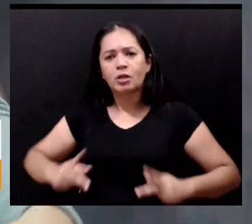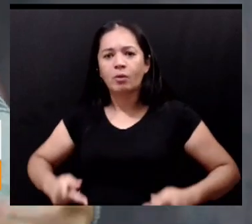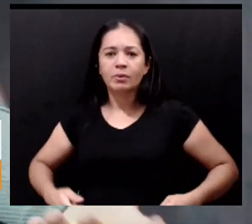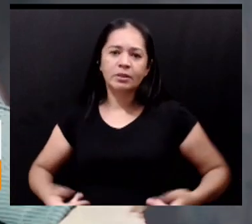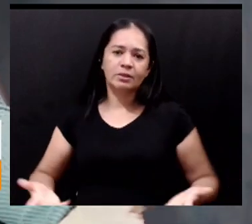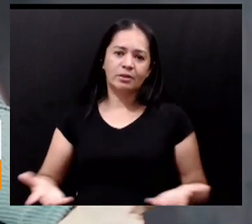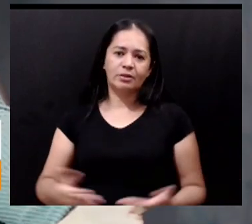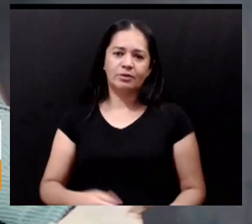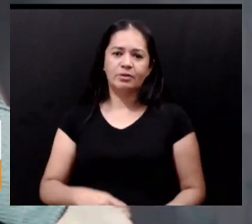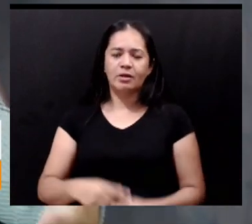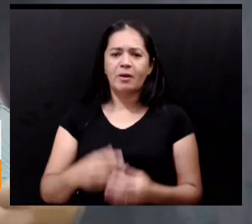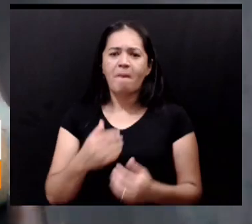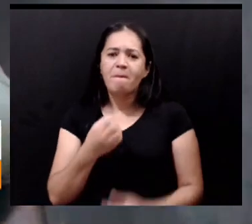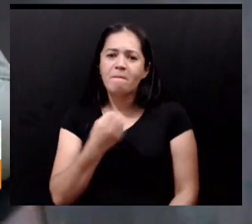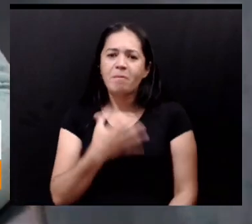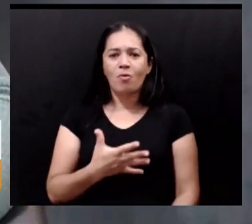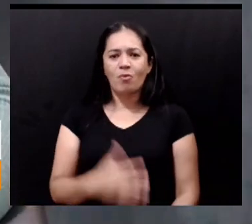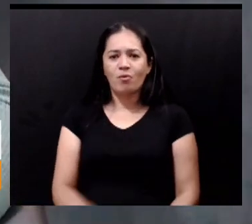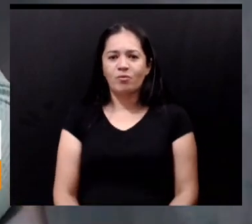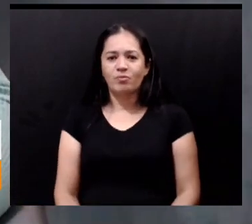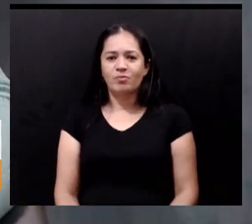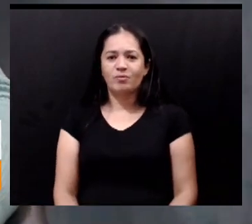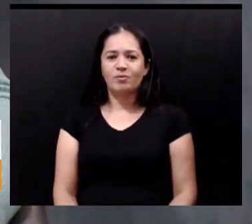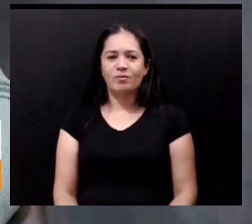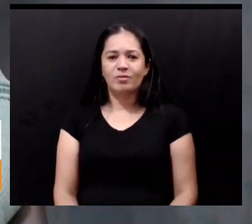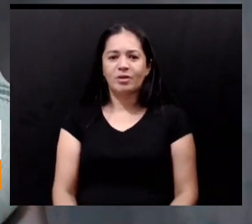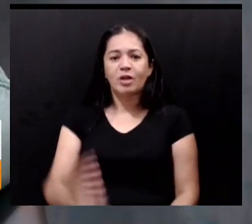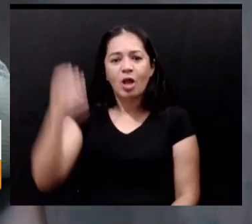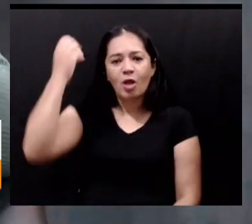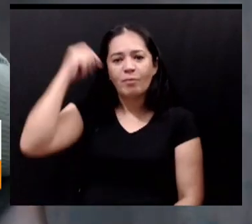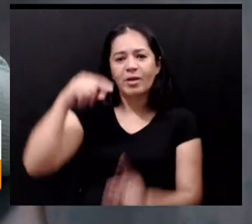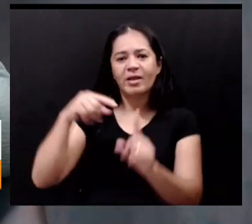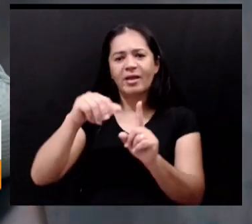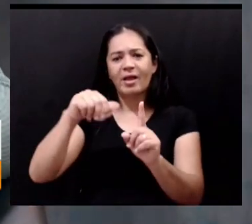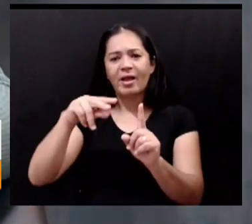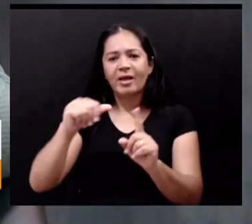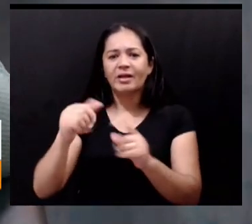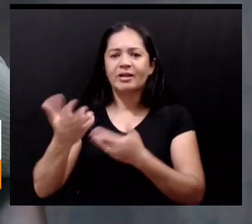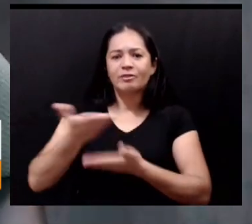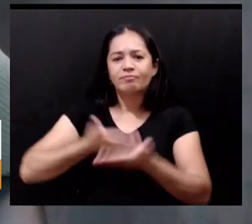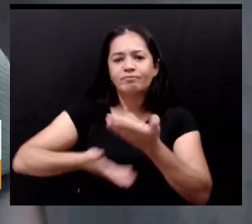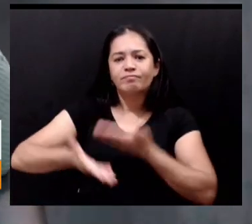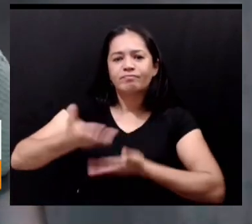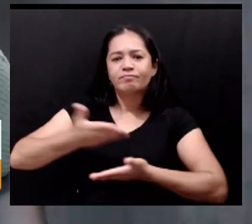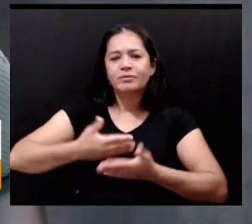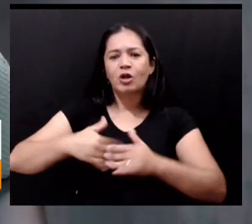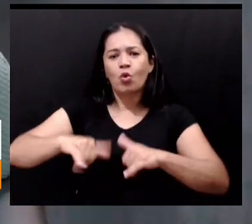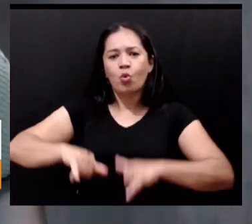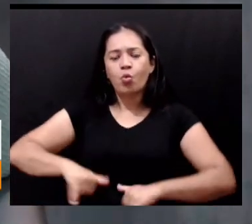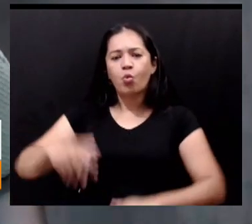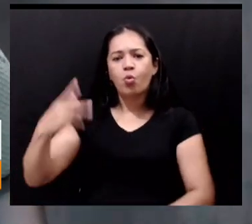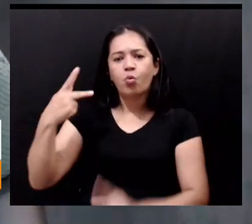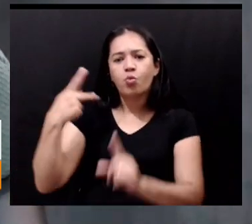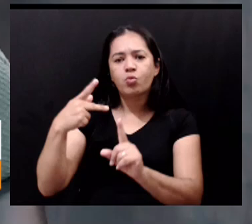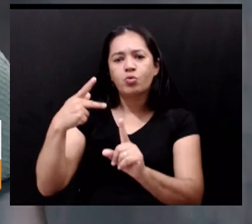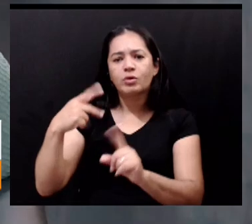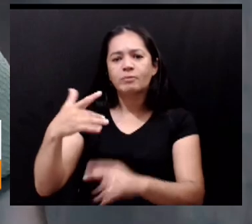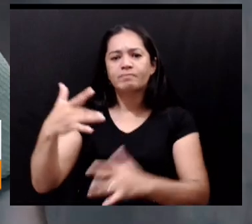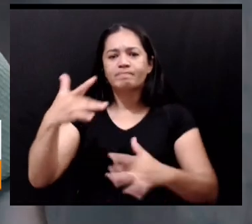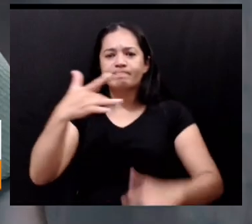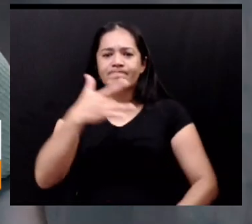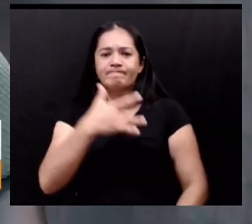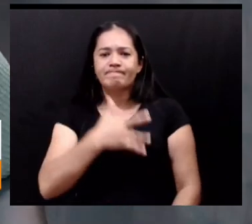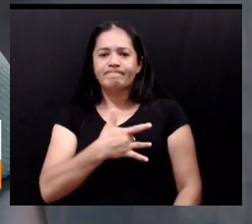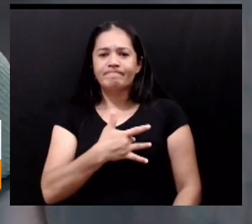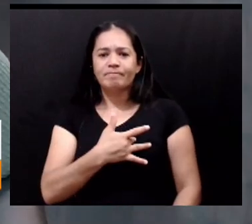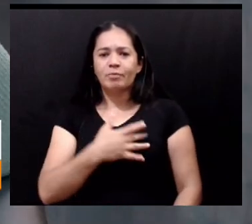né? Que bom, Ruba, que bom que a Ana Paula pode dividir a dor dela e que me tocou, porque no meu lugar também de